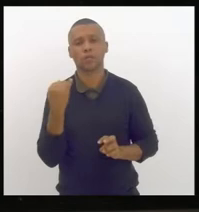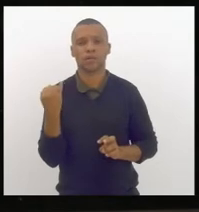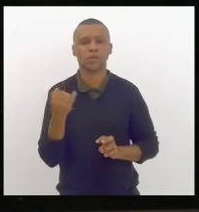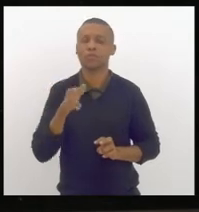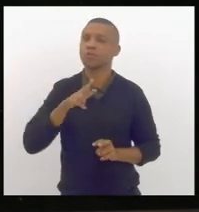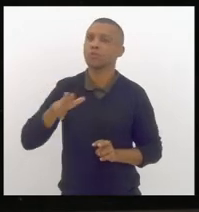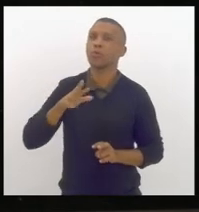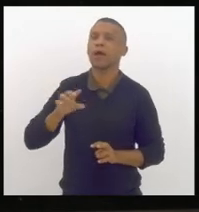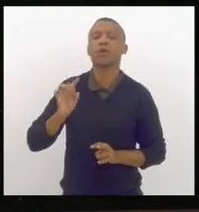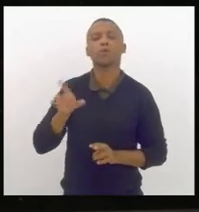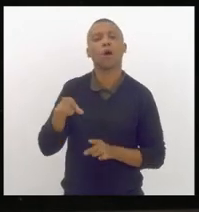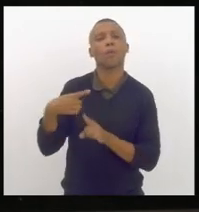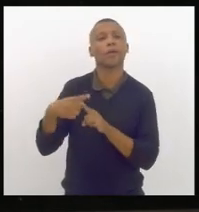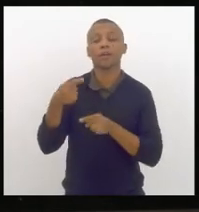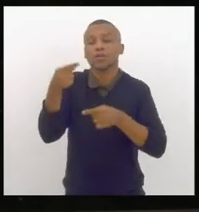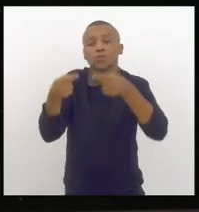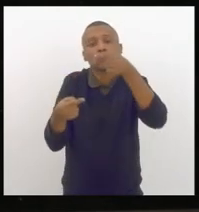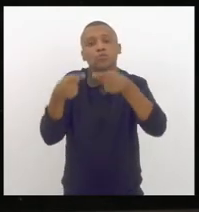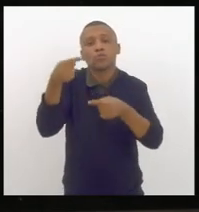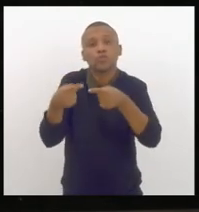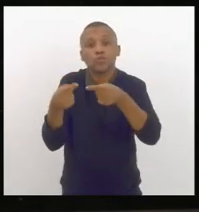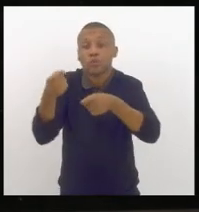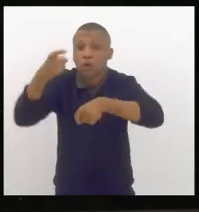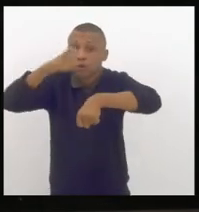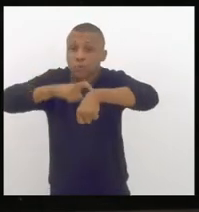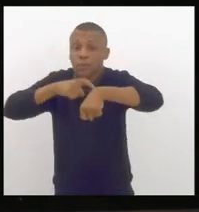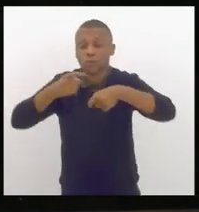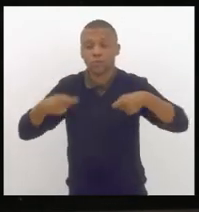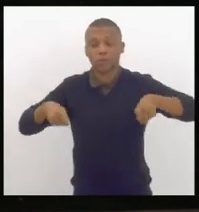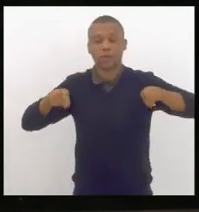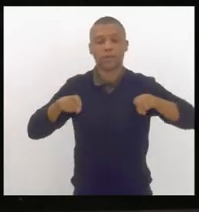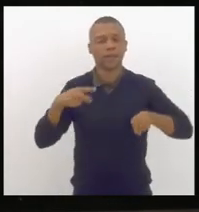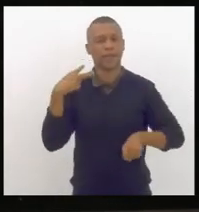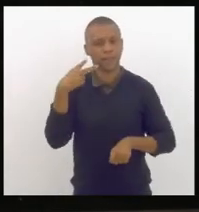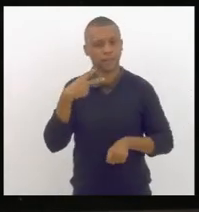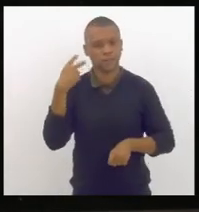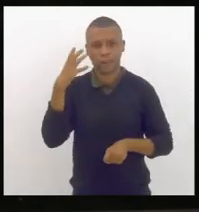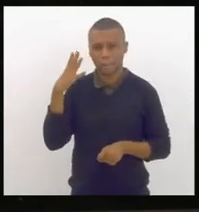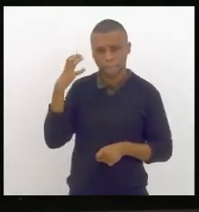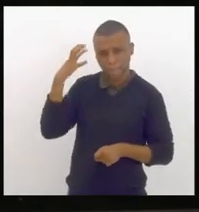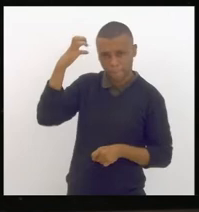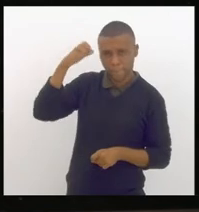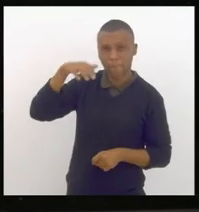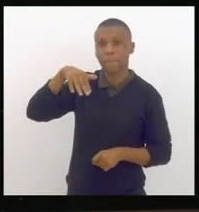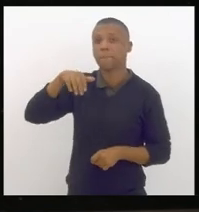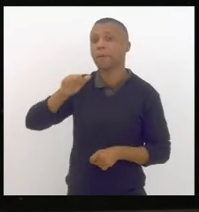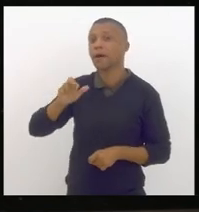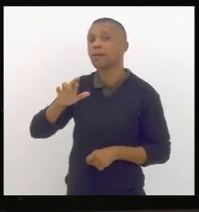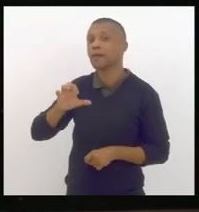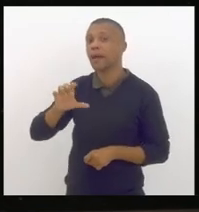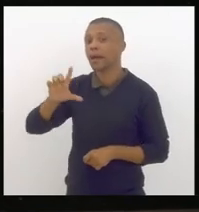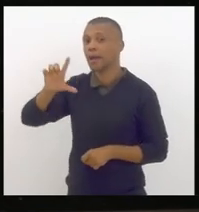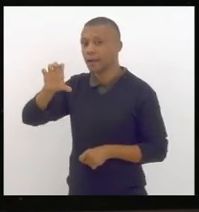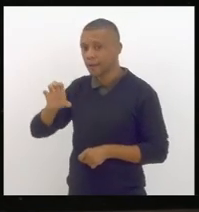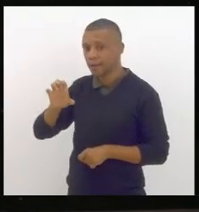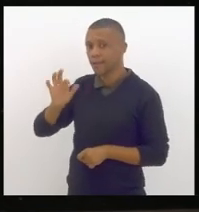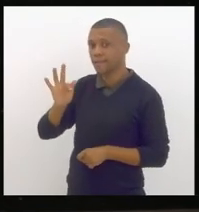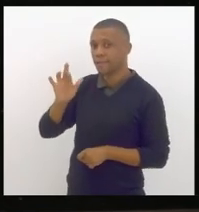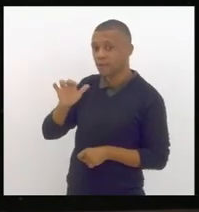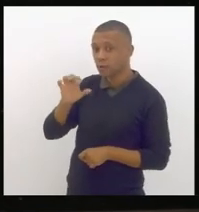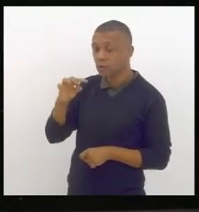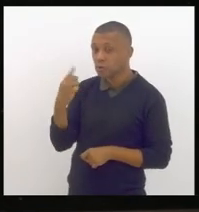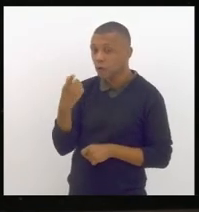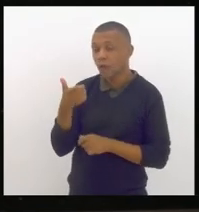discutíamos no âmbito do mandato da vereadora Marielle Franco, da qual também construíamos ali enquanto